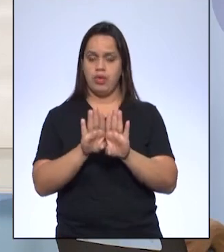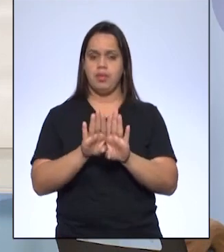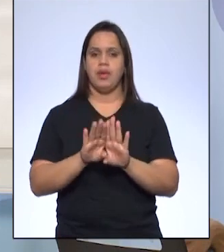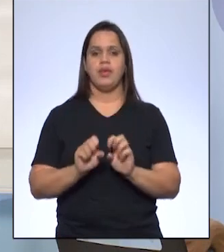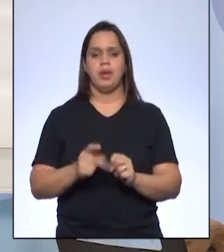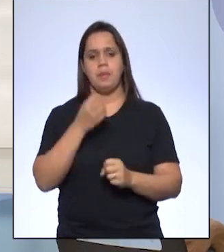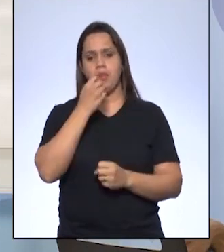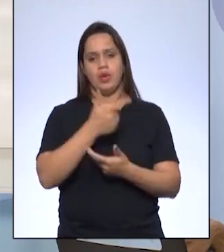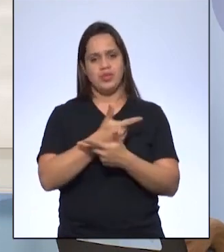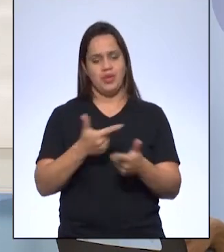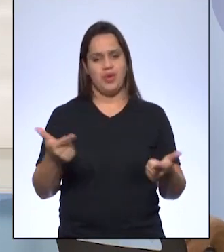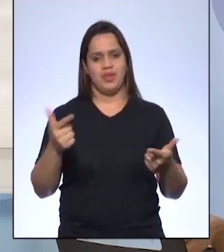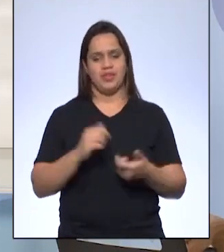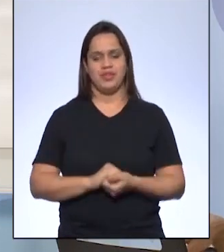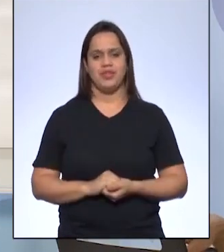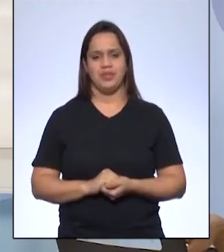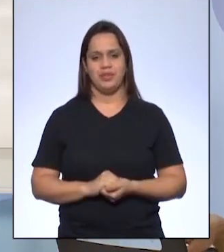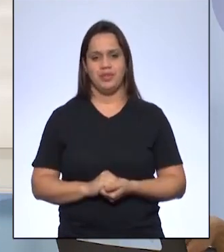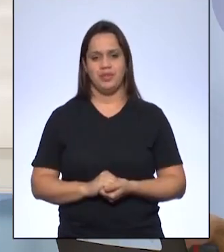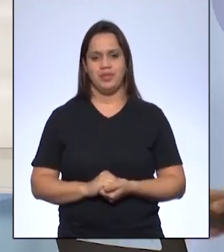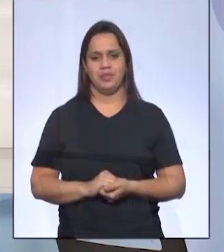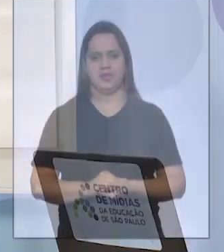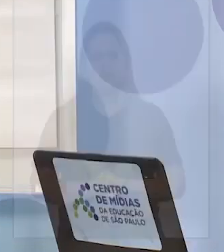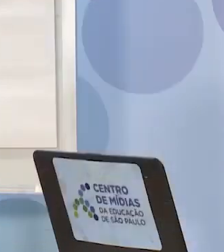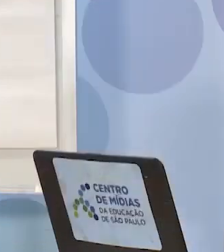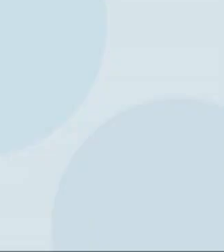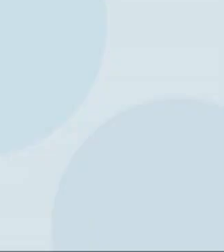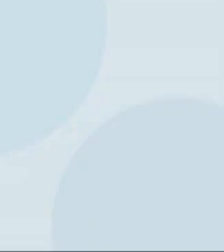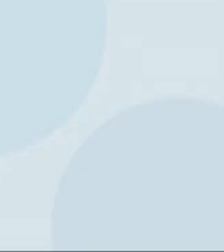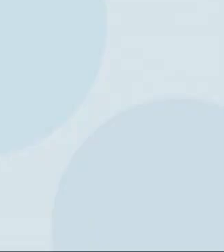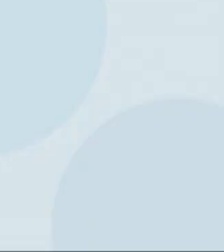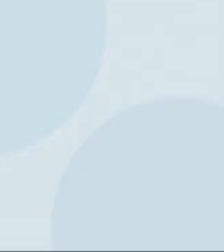18. Boa sorte para vocês.